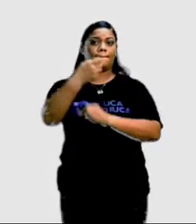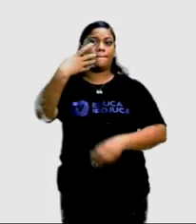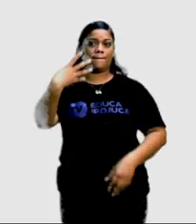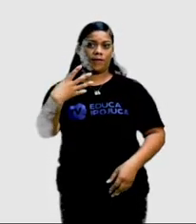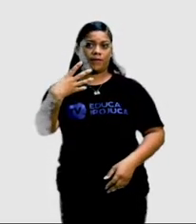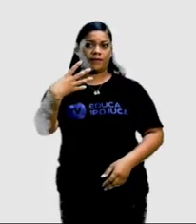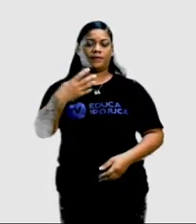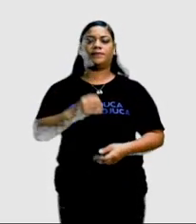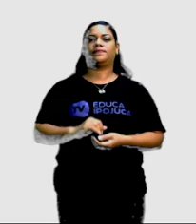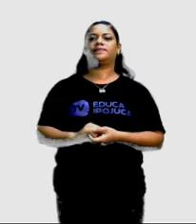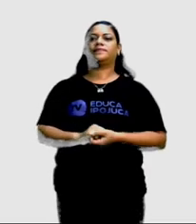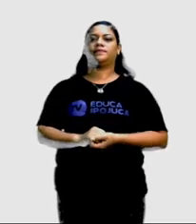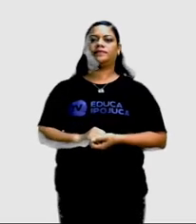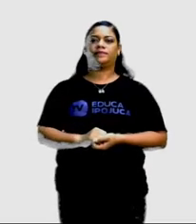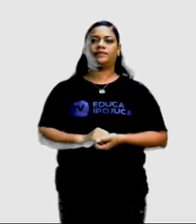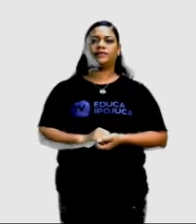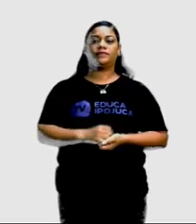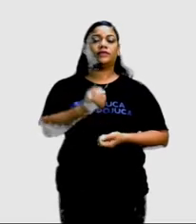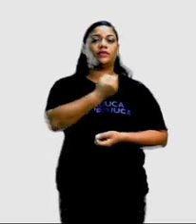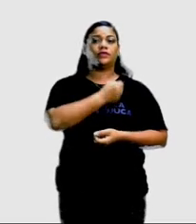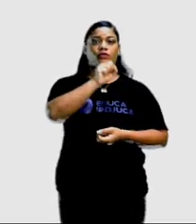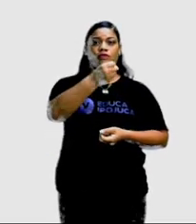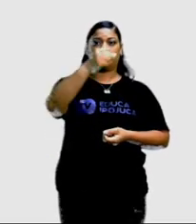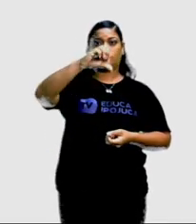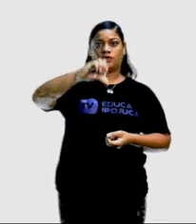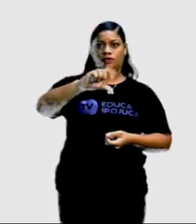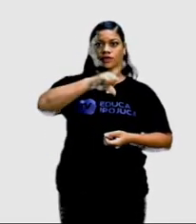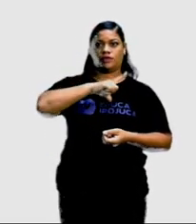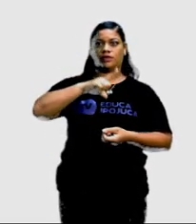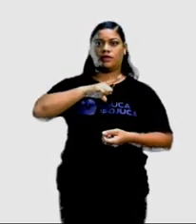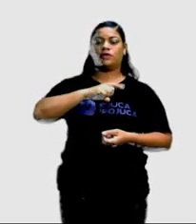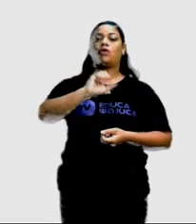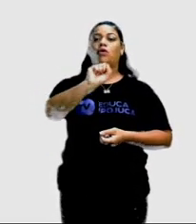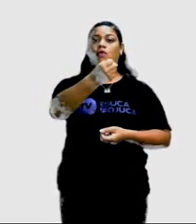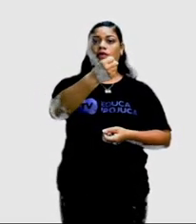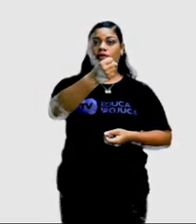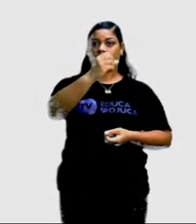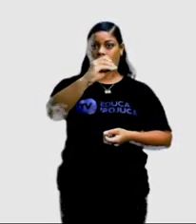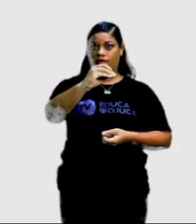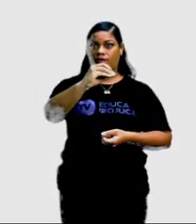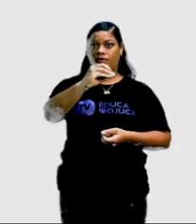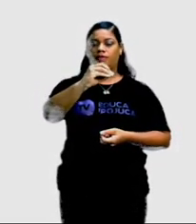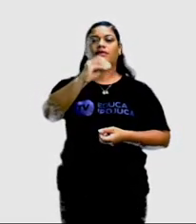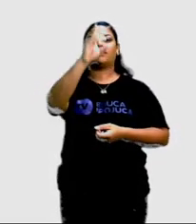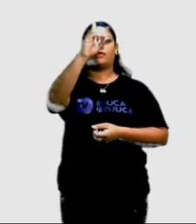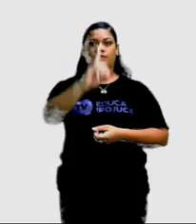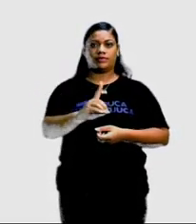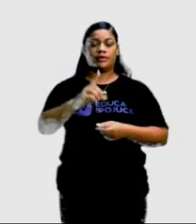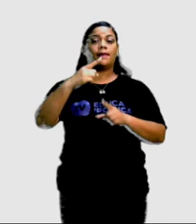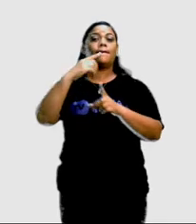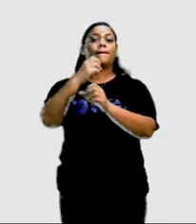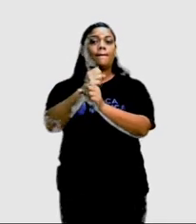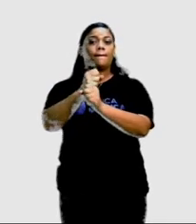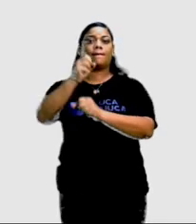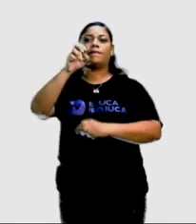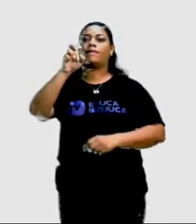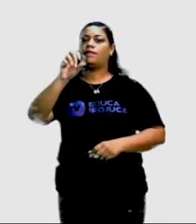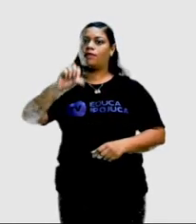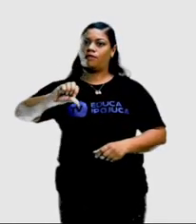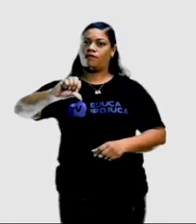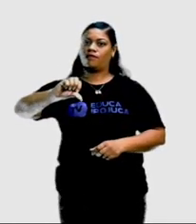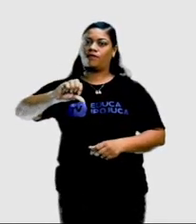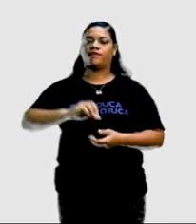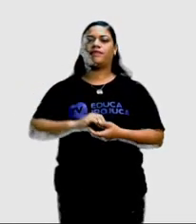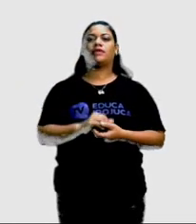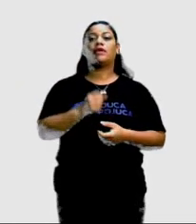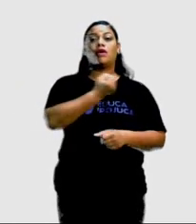4. O número 89, eu tenho 80 de dezena com mais 9. O